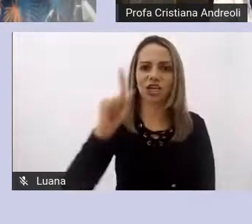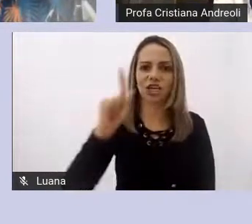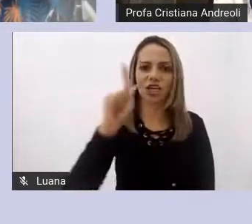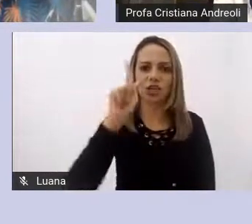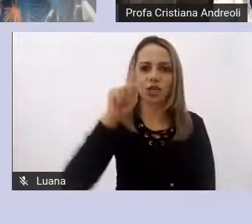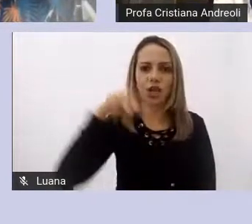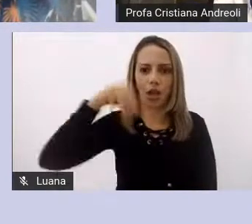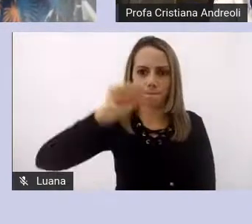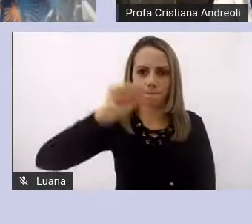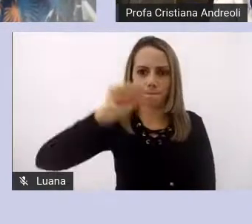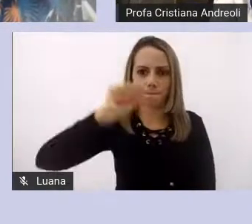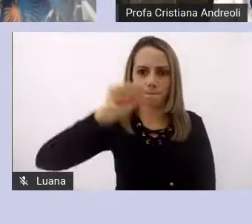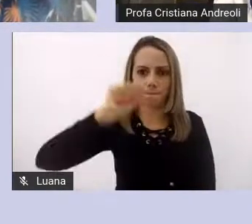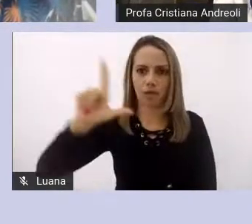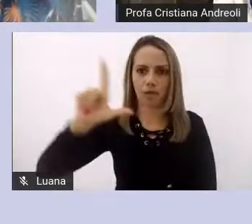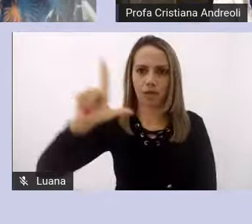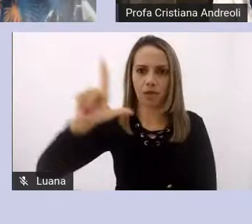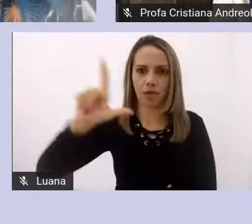Jaqueline?